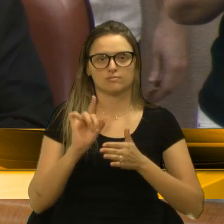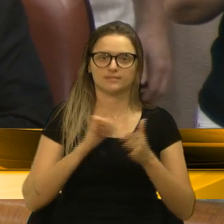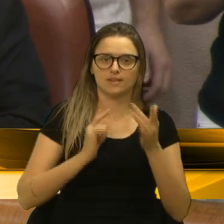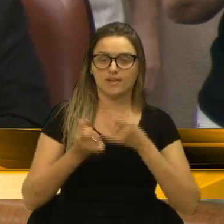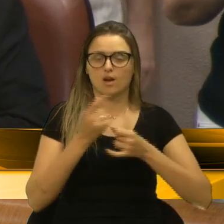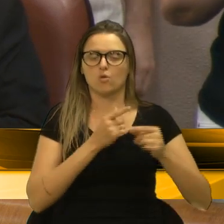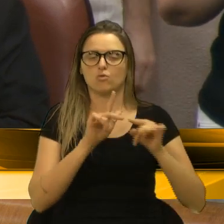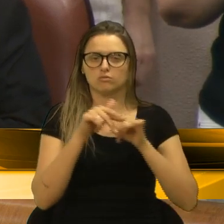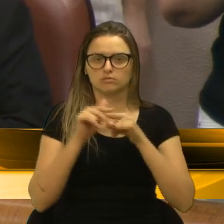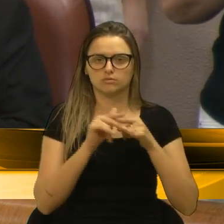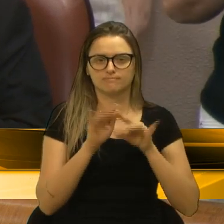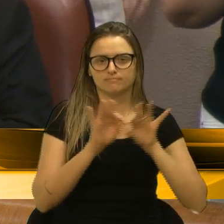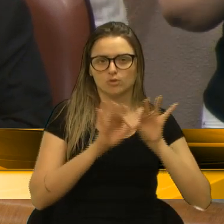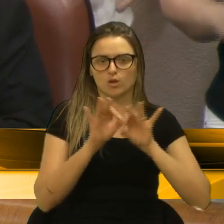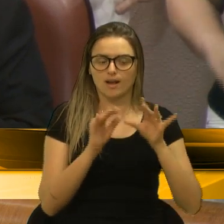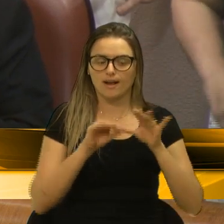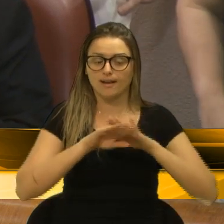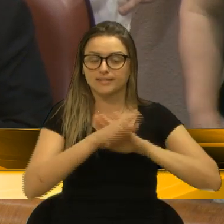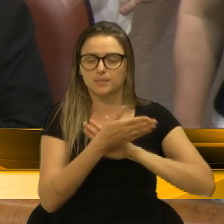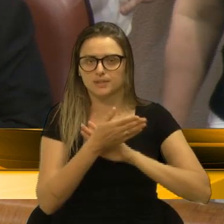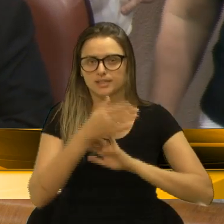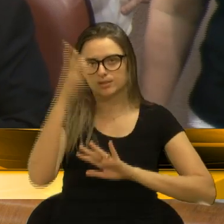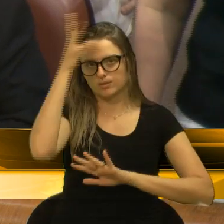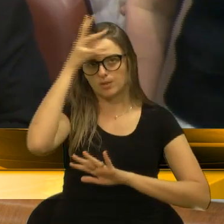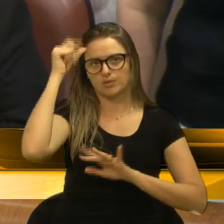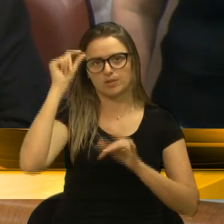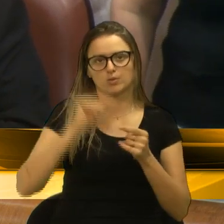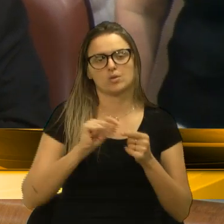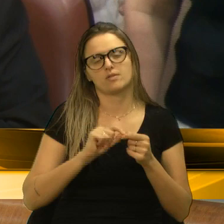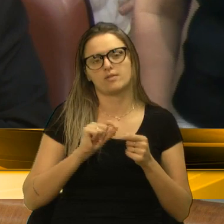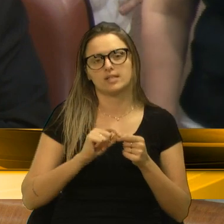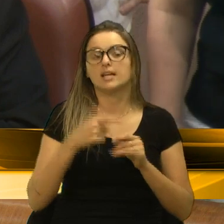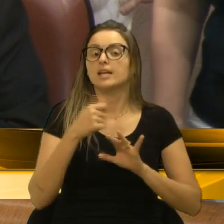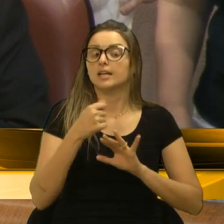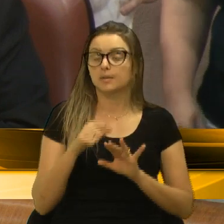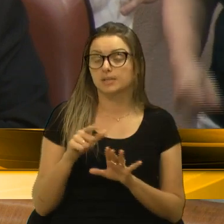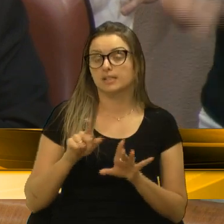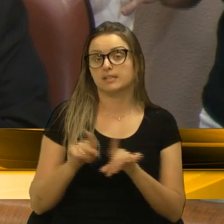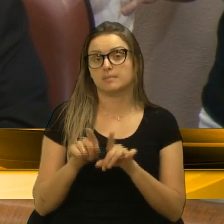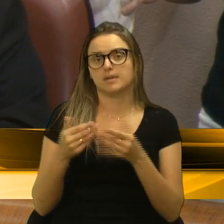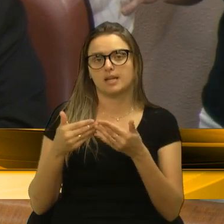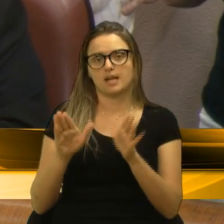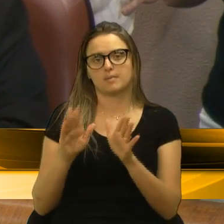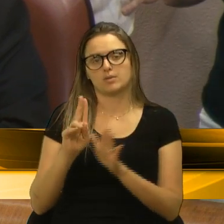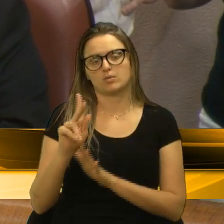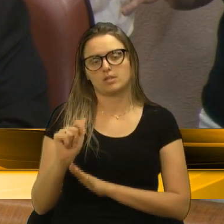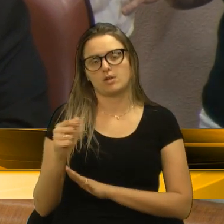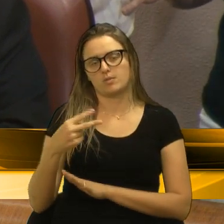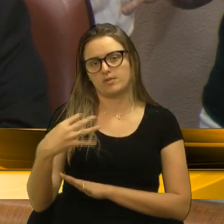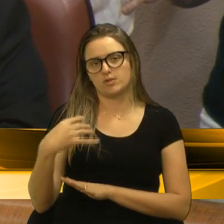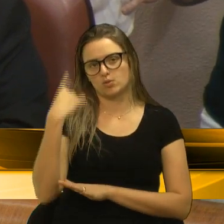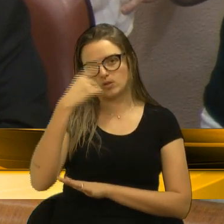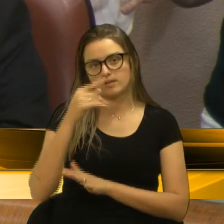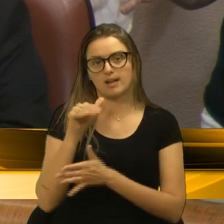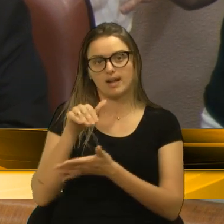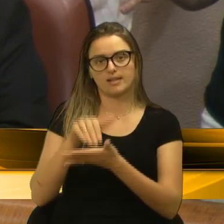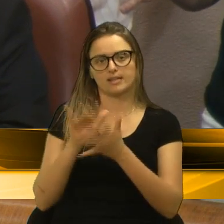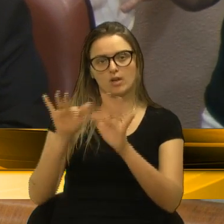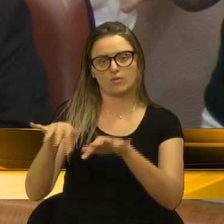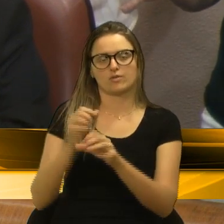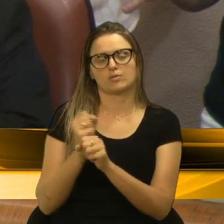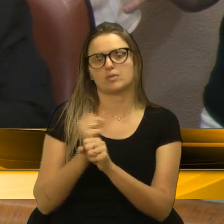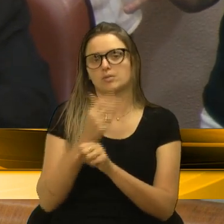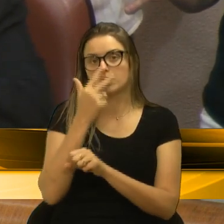ajustes necessários que o município vem fazendo e que deve culminar com a abertura da UPA 24 horas até o final do ano,